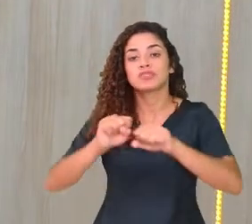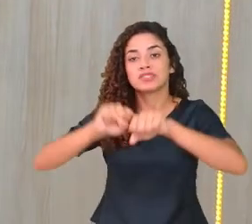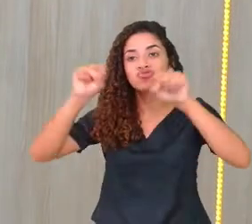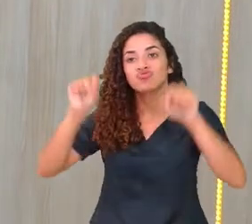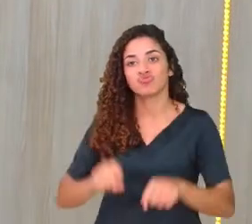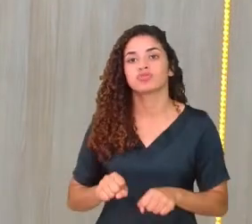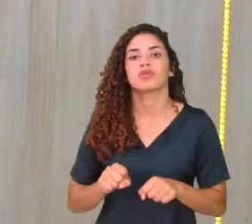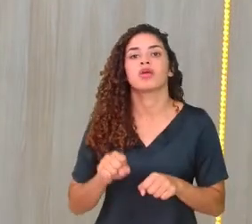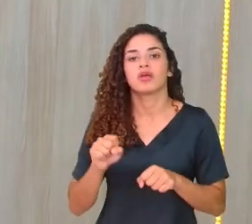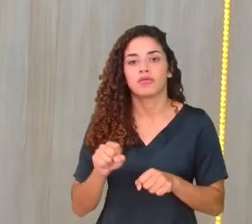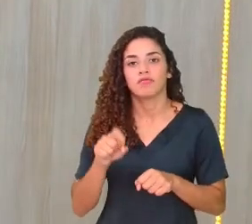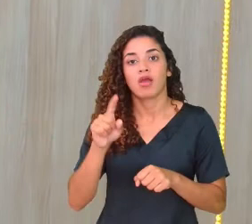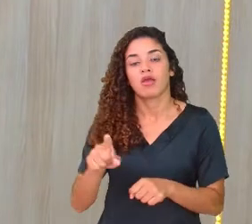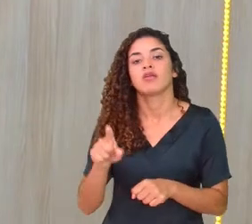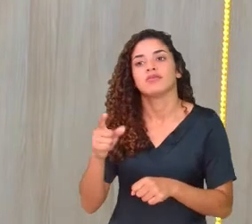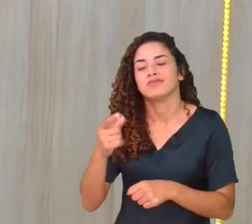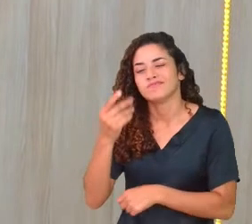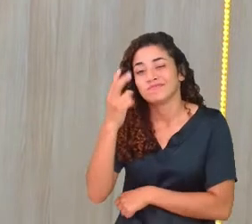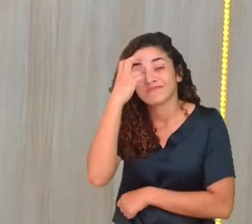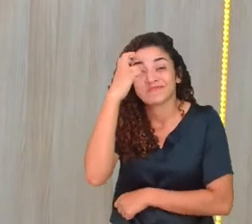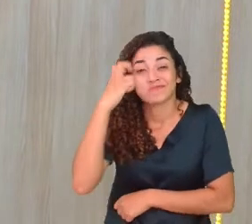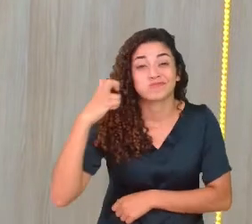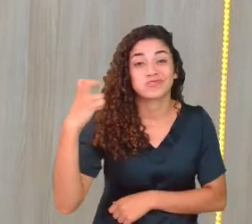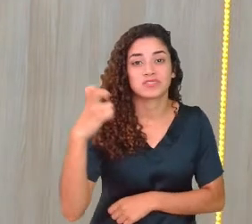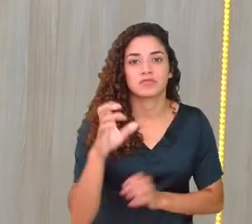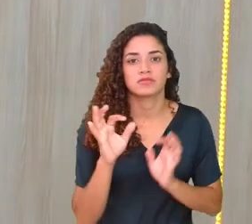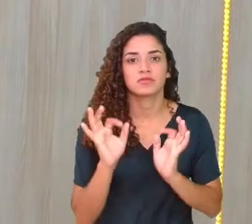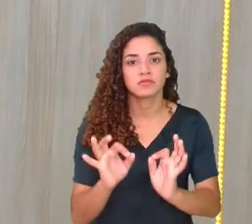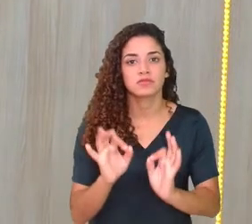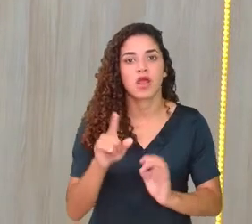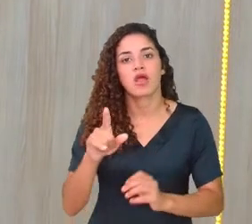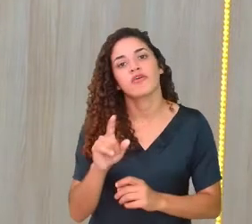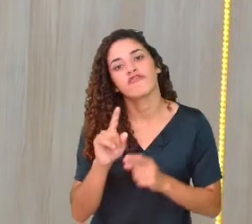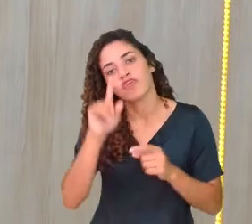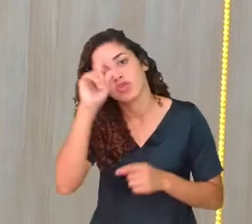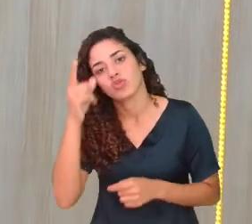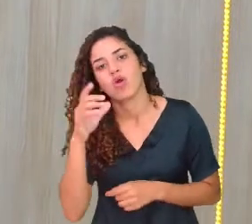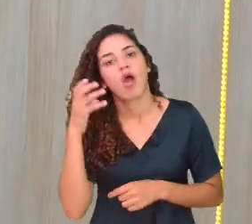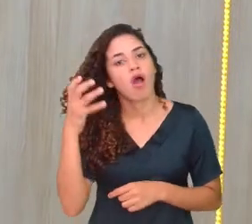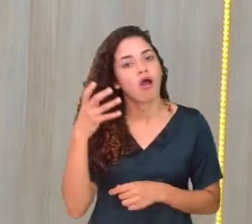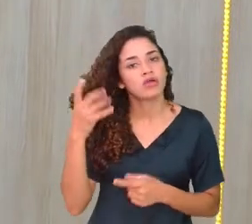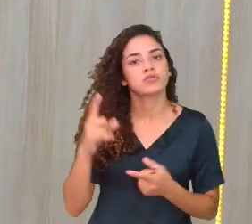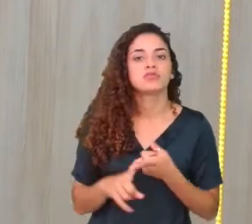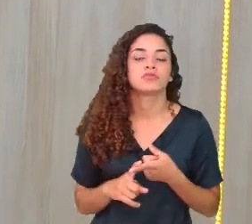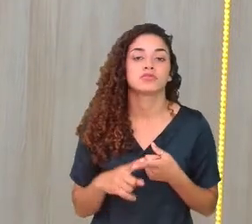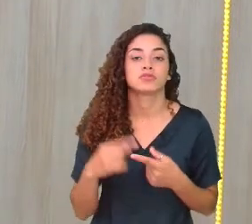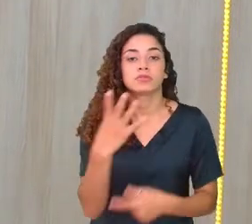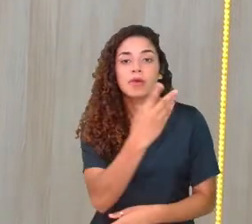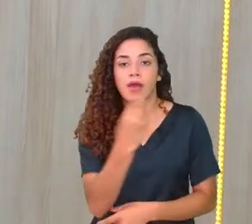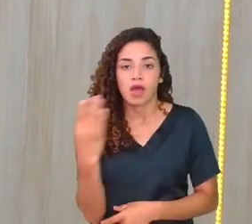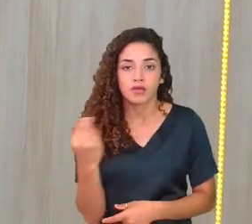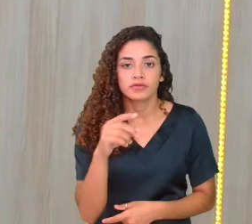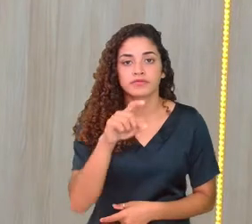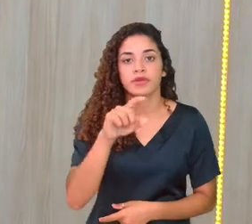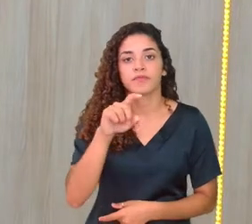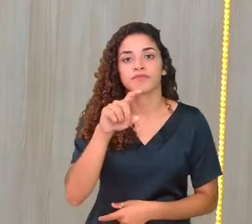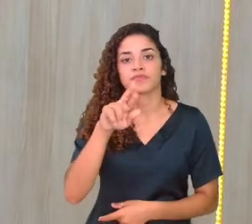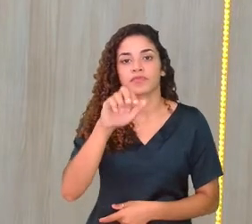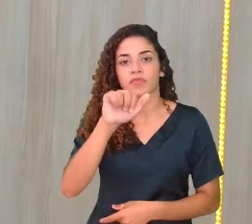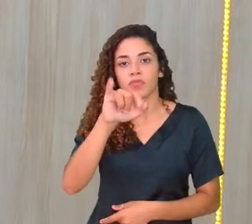muito inteligentes. Ele inventou, olha, o rádio, a imagem de raio-x, ele criou já